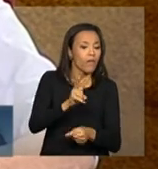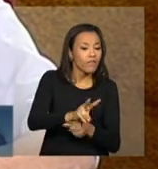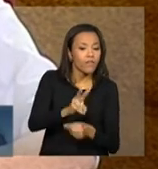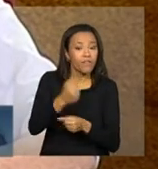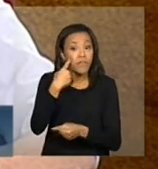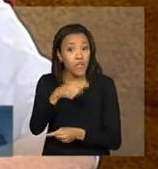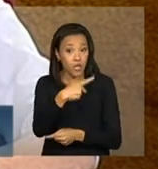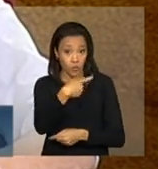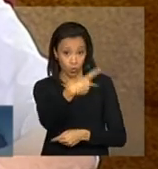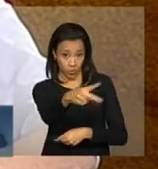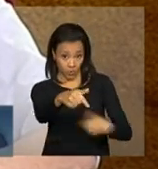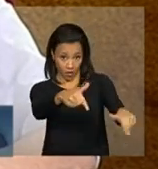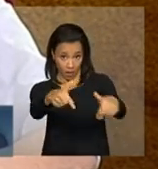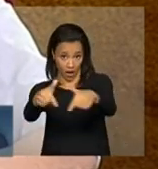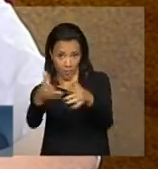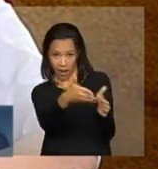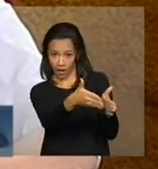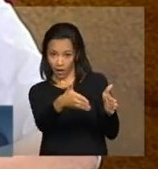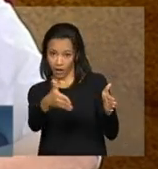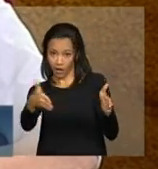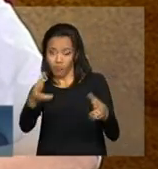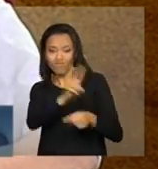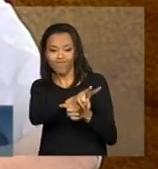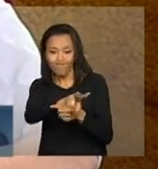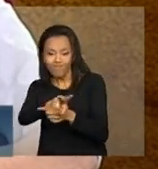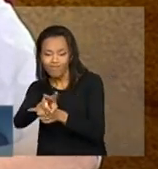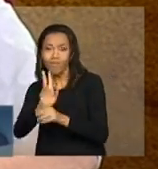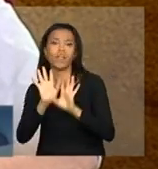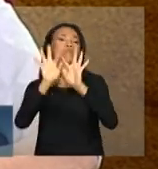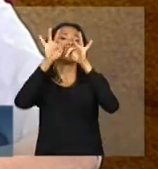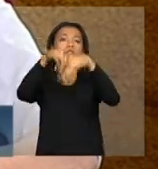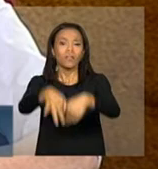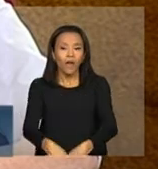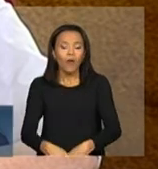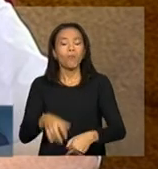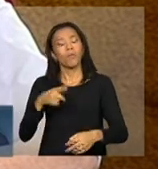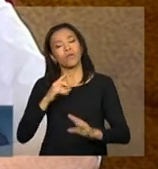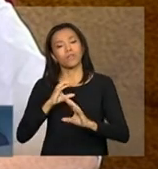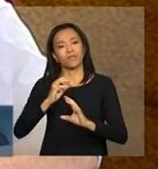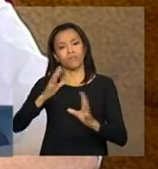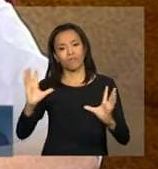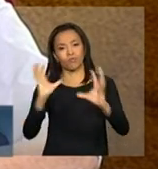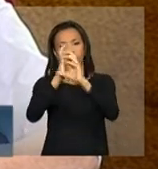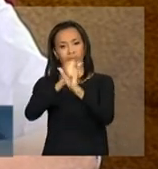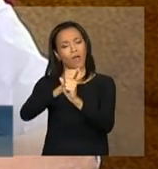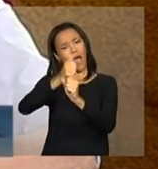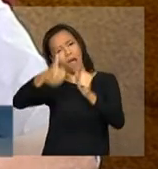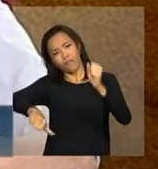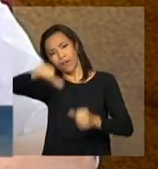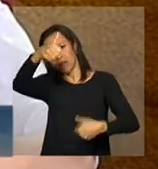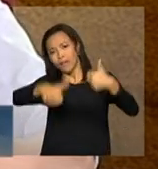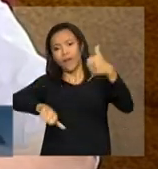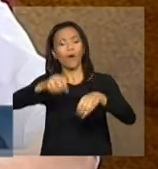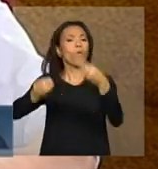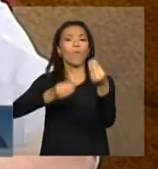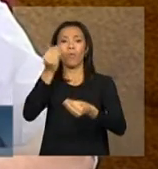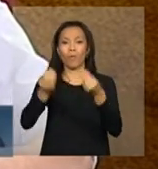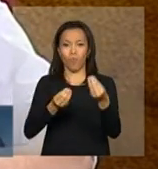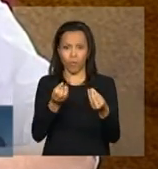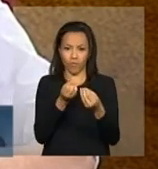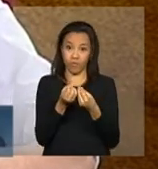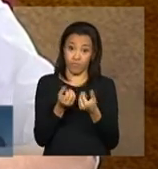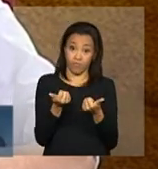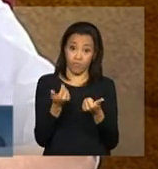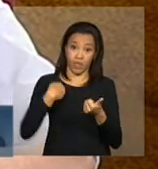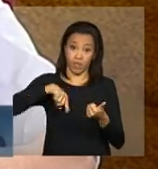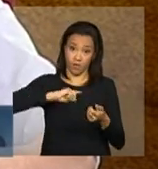o trabalho, tá? Para que no final do dia a gente possa ter um balanço e verificar aquilo que de fato nós vamos